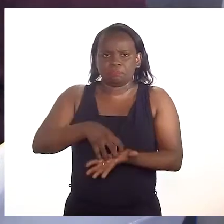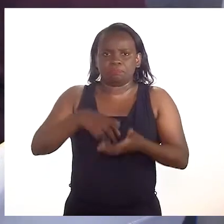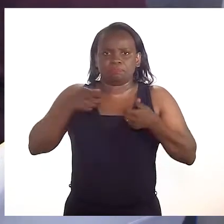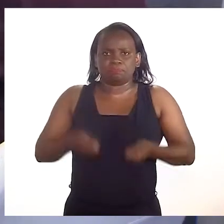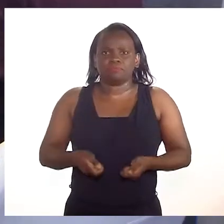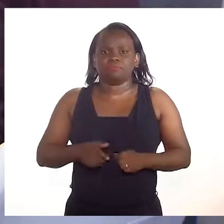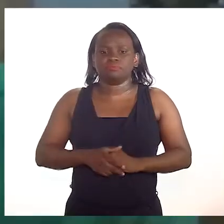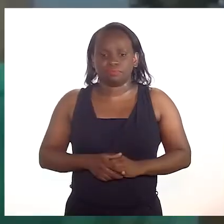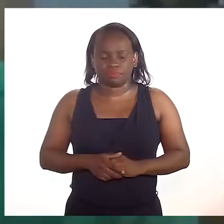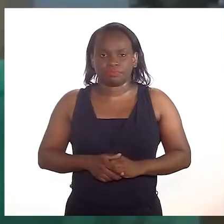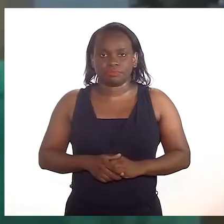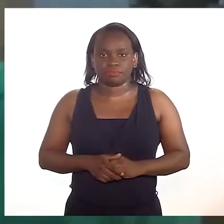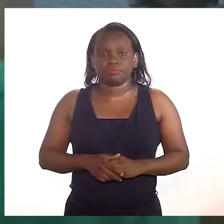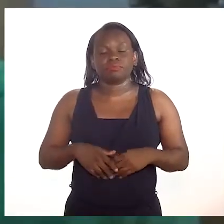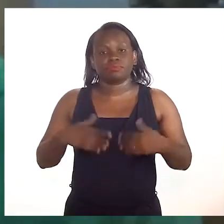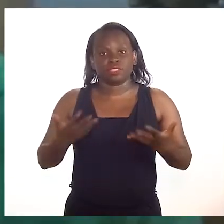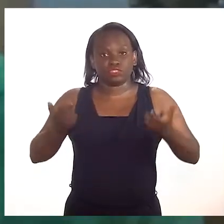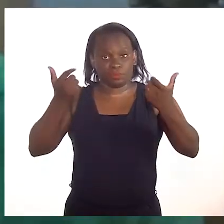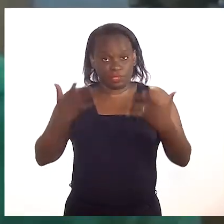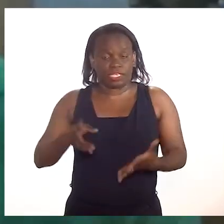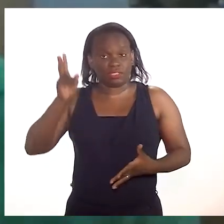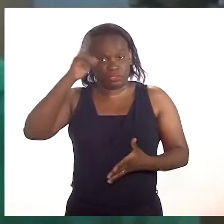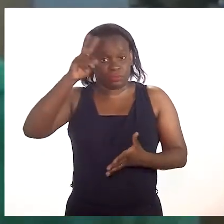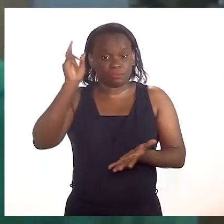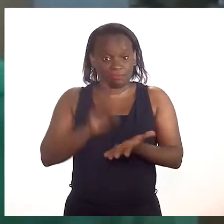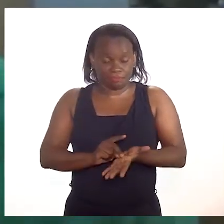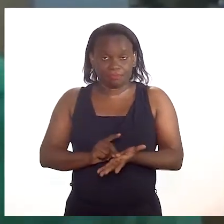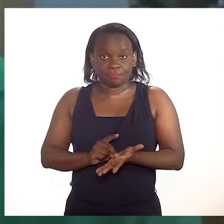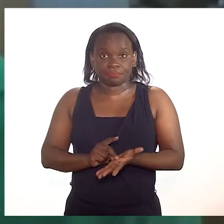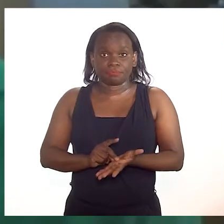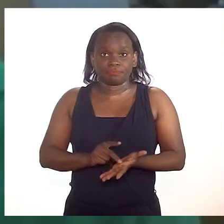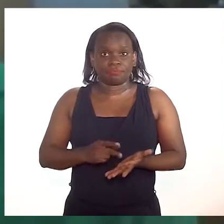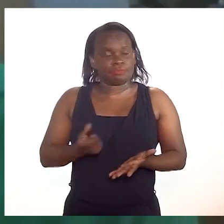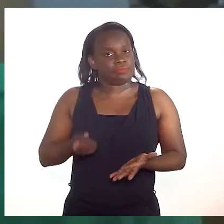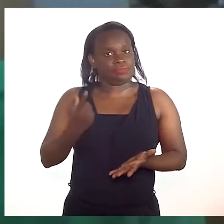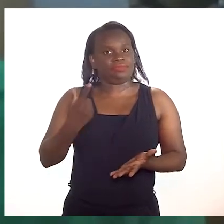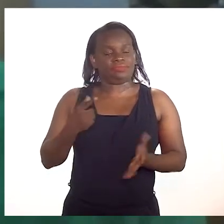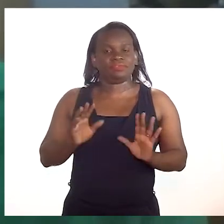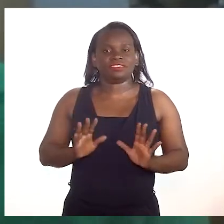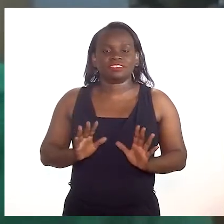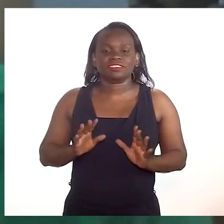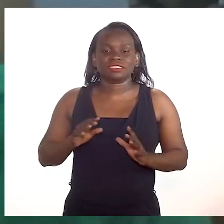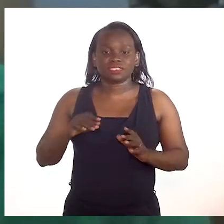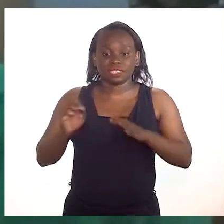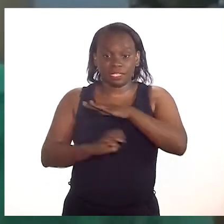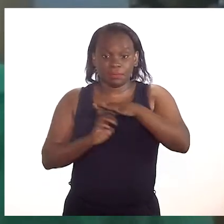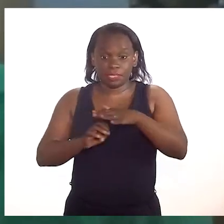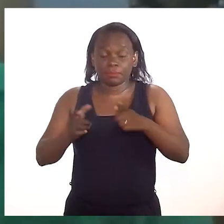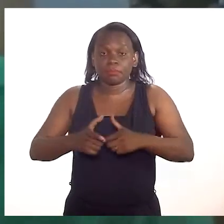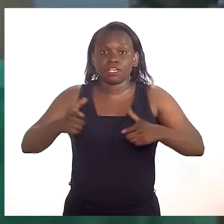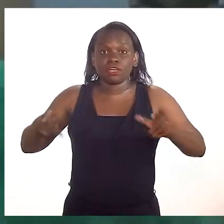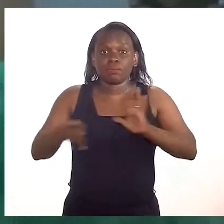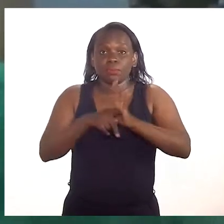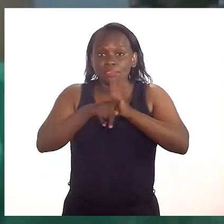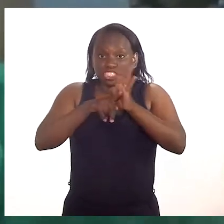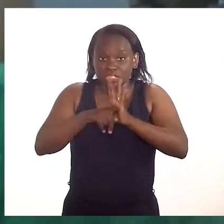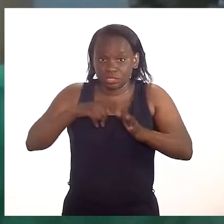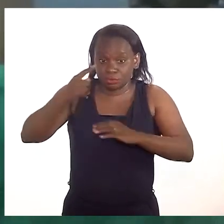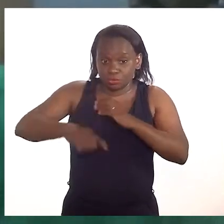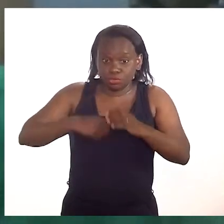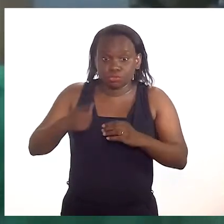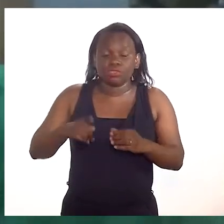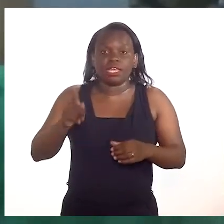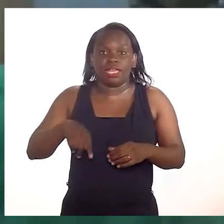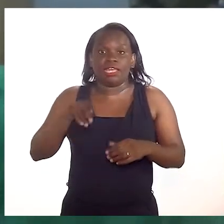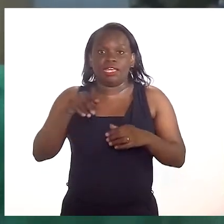instalada. Vou mencionar um fato que estranha. A maior empresa de pesquisa do mundo